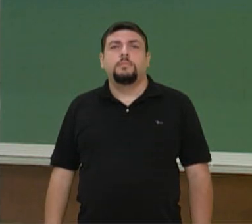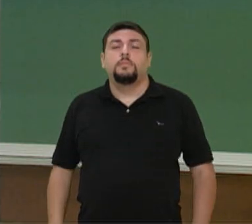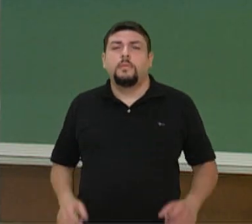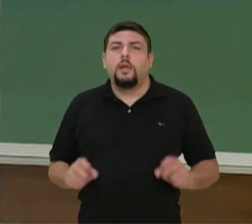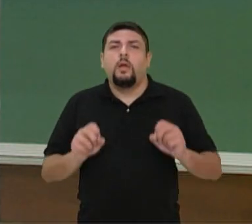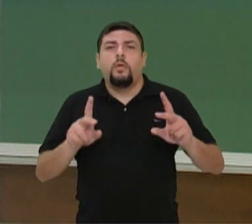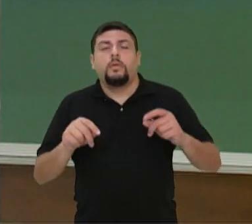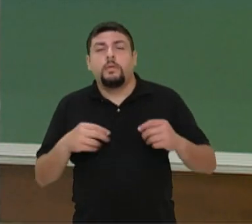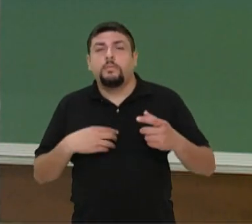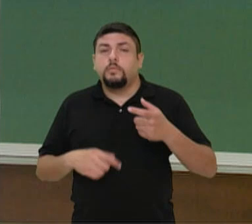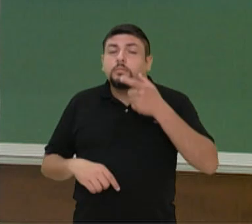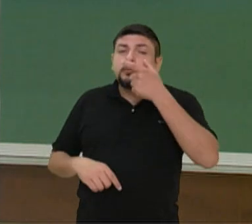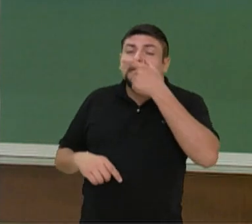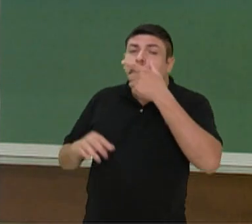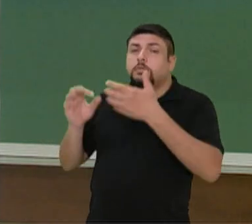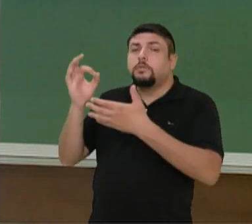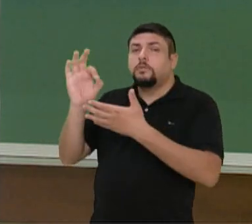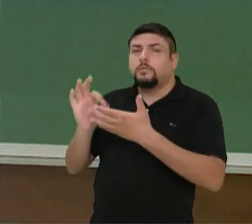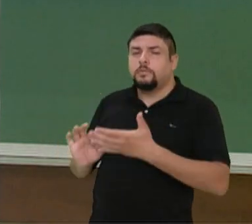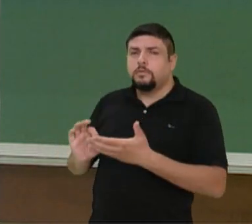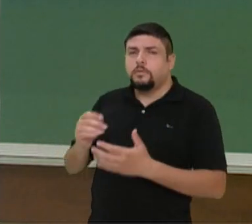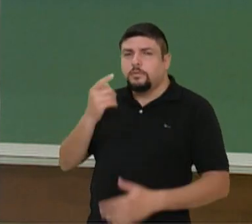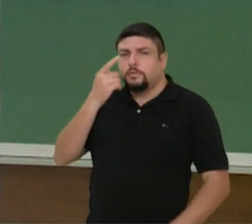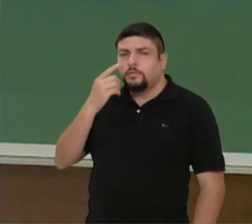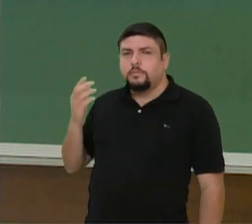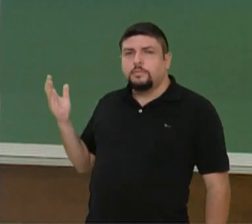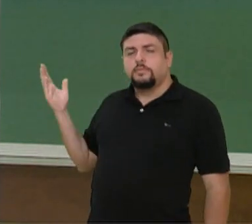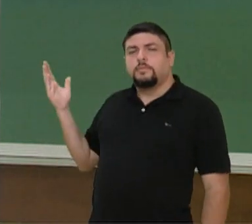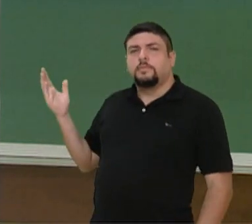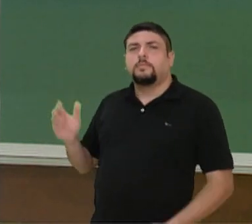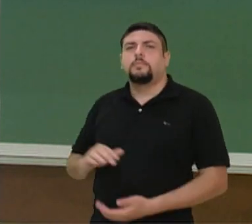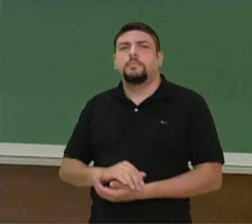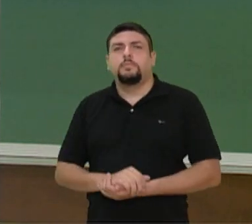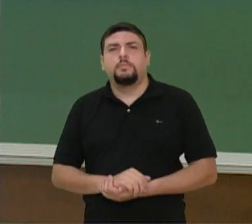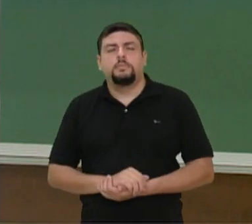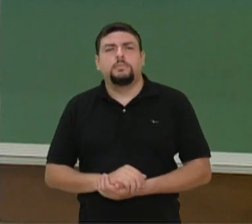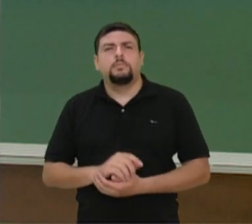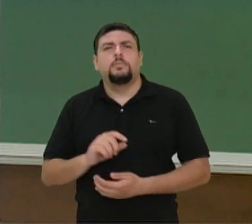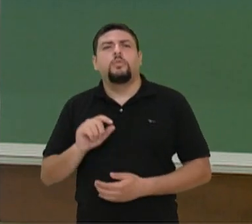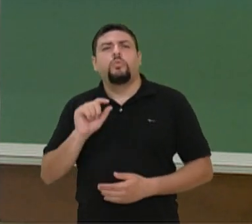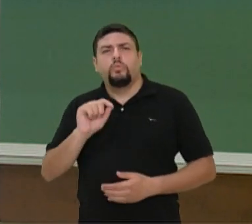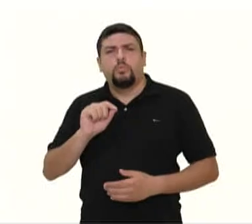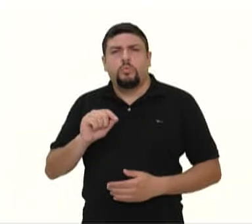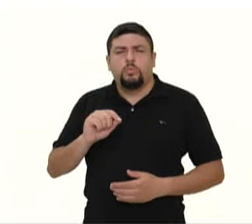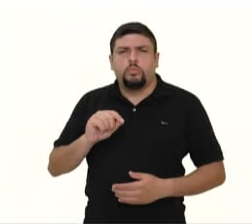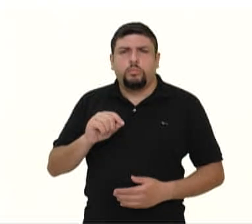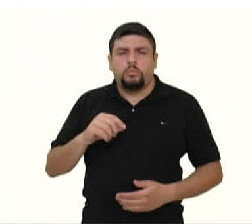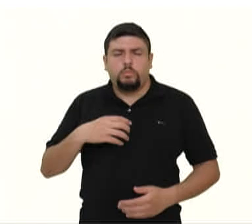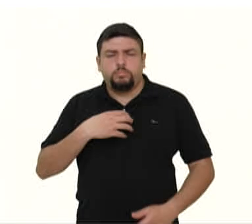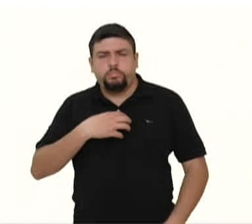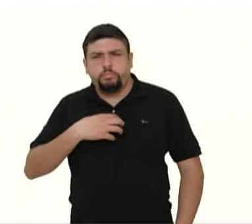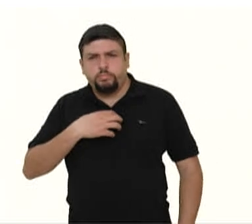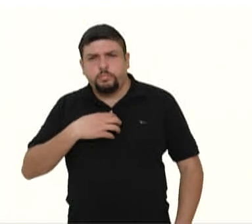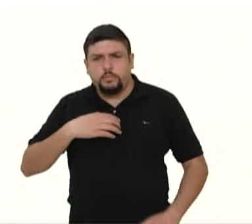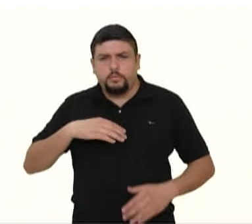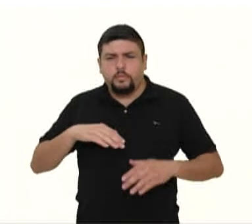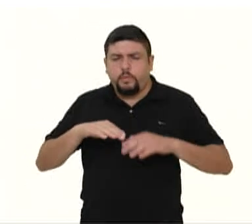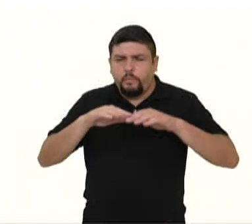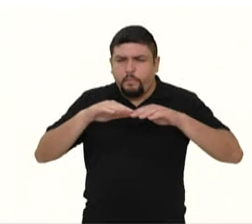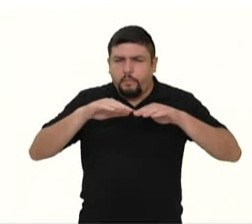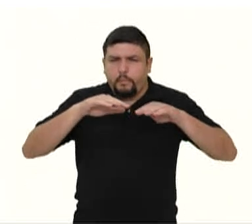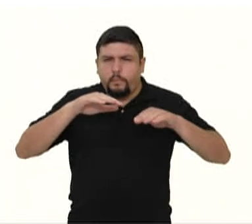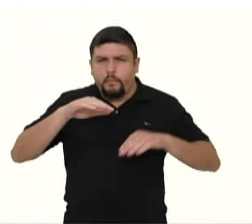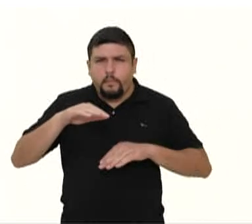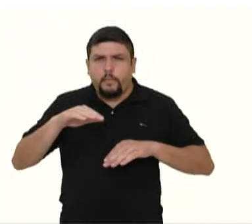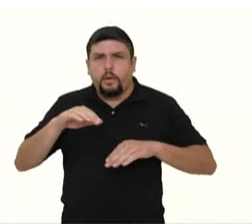Ok, vamos fazer a correção? Então vamos lá, Nelson Rodrigues, ele chamou de complexo de vira-lata a inferioridade em que o